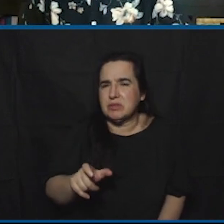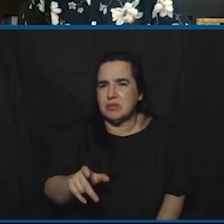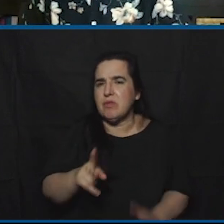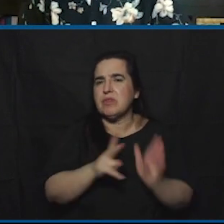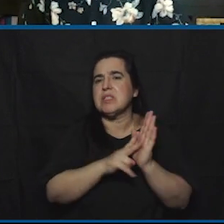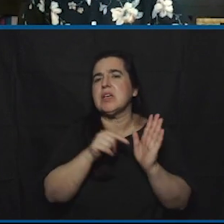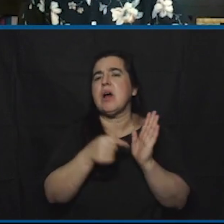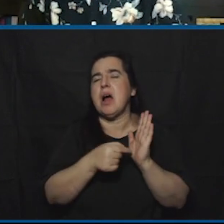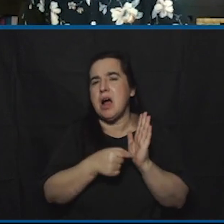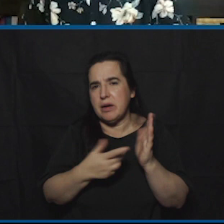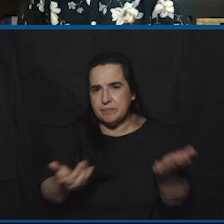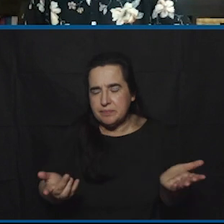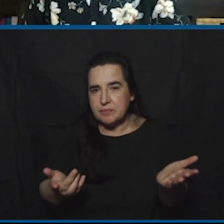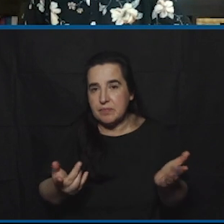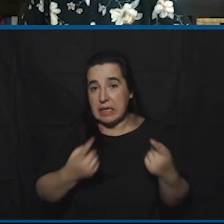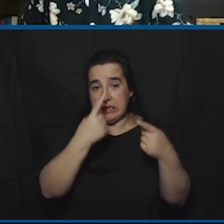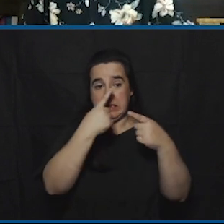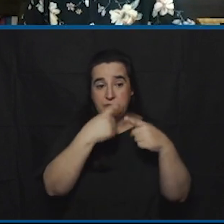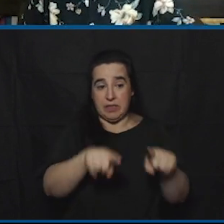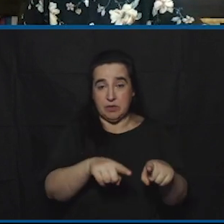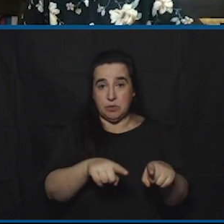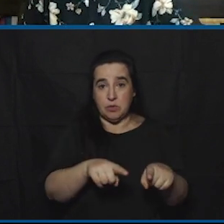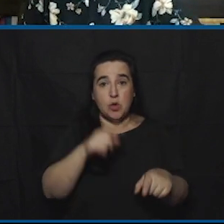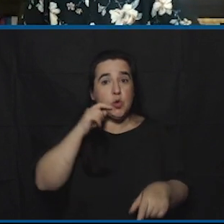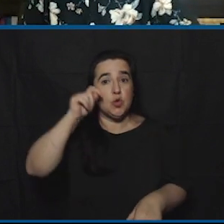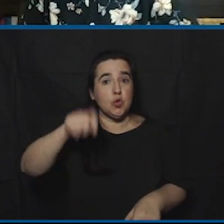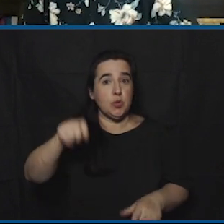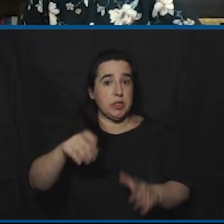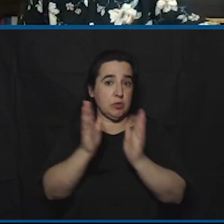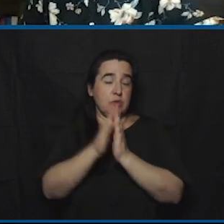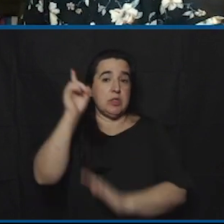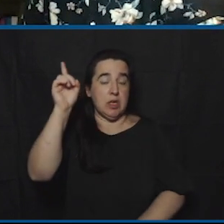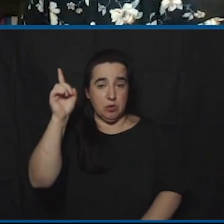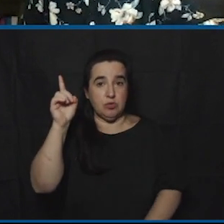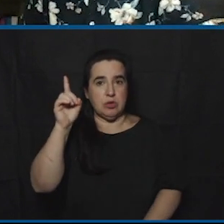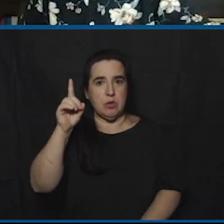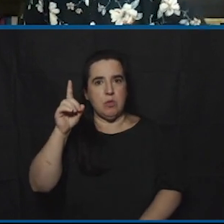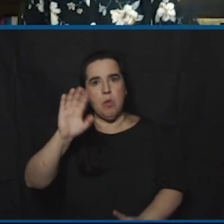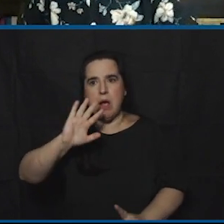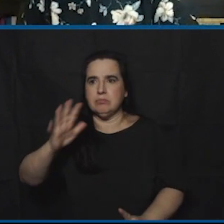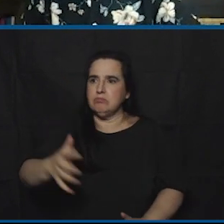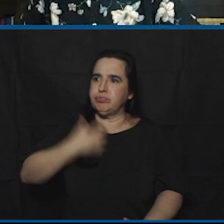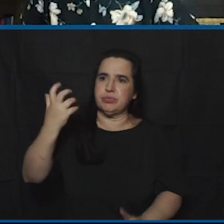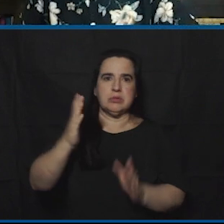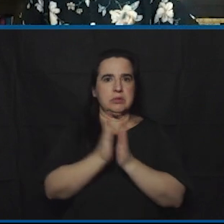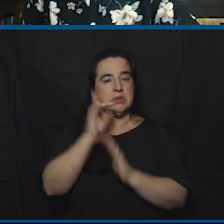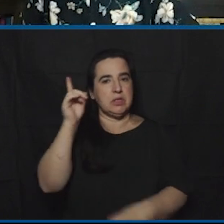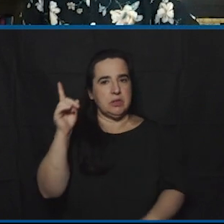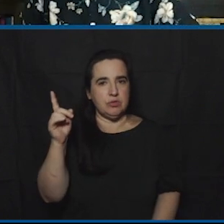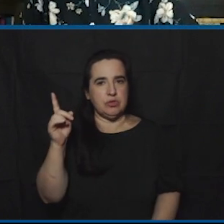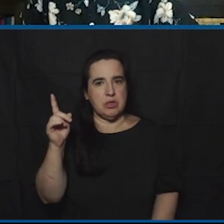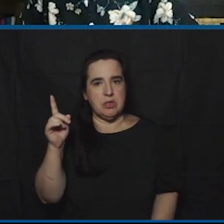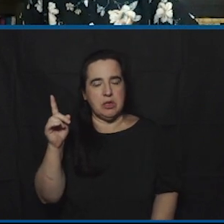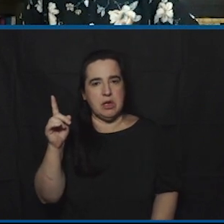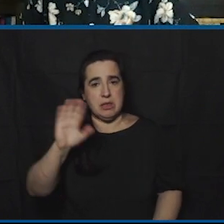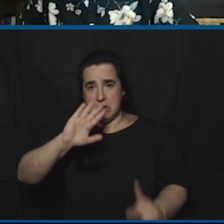versículo? E qual é a diferença entre o juízo de Deus, a ira de Deus, no